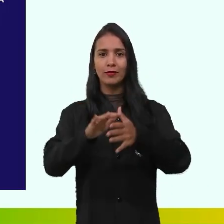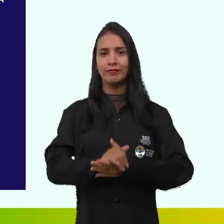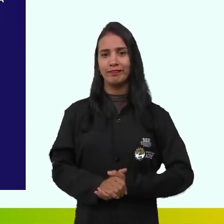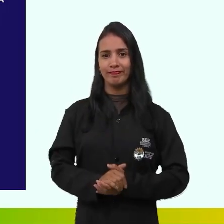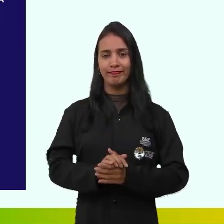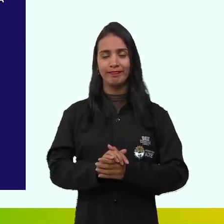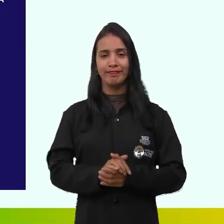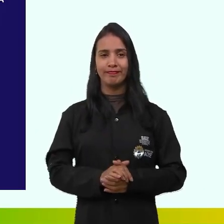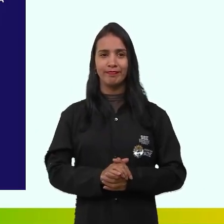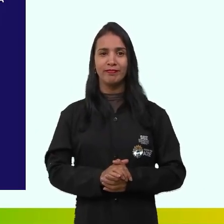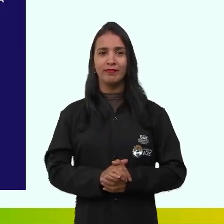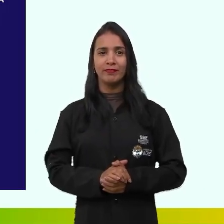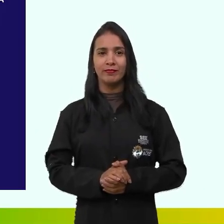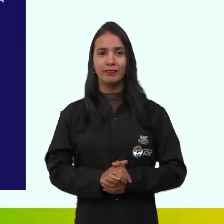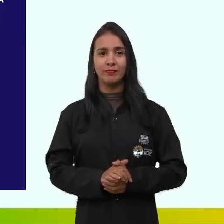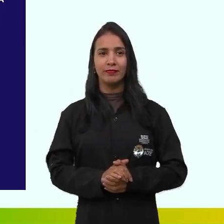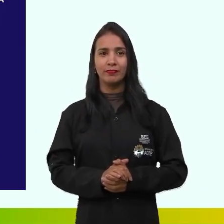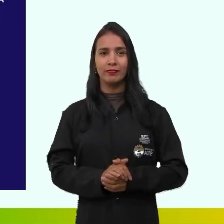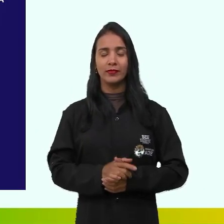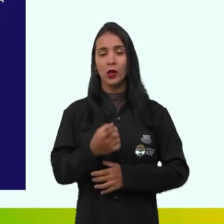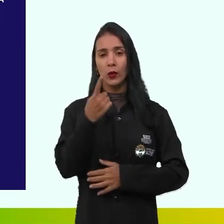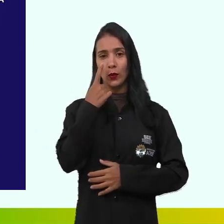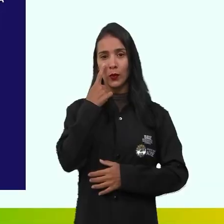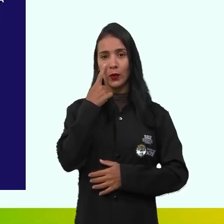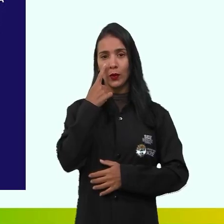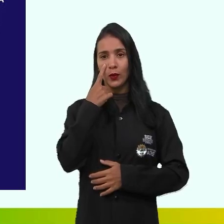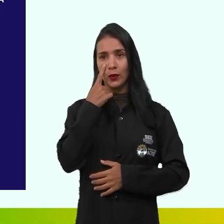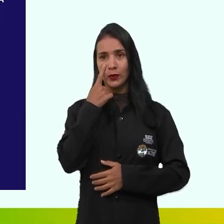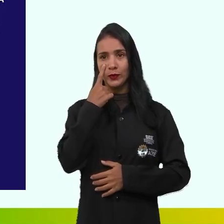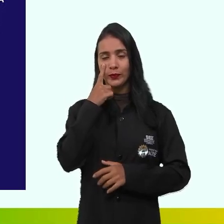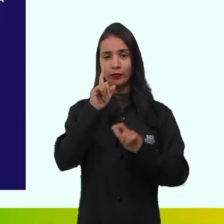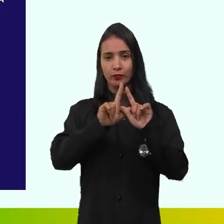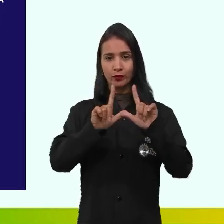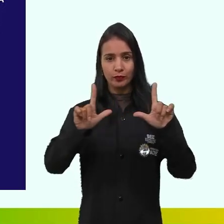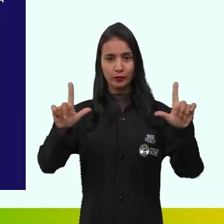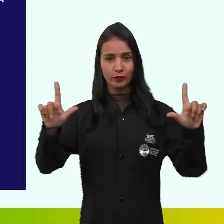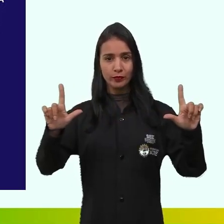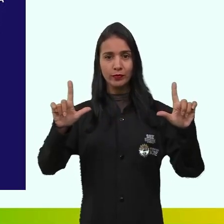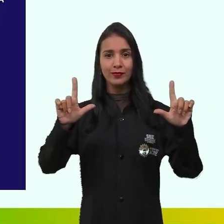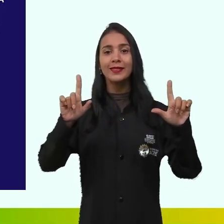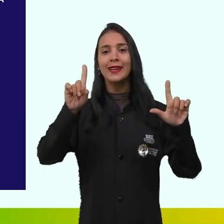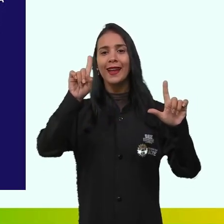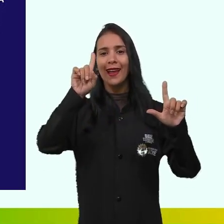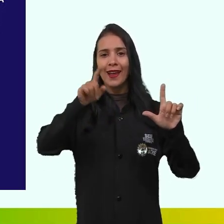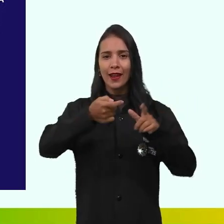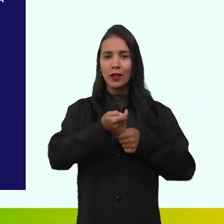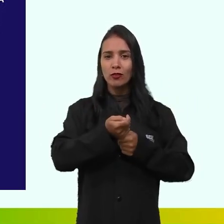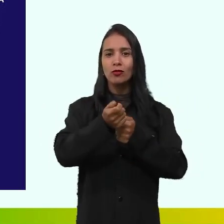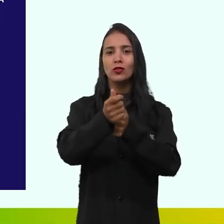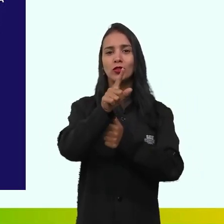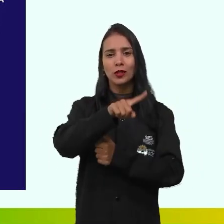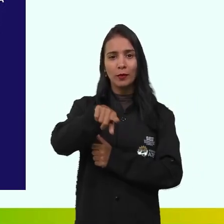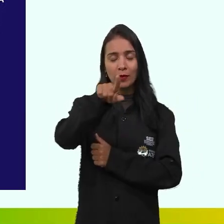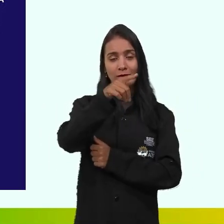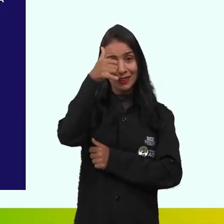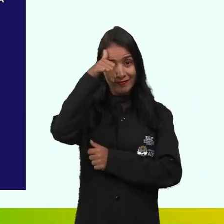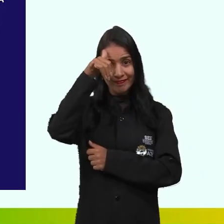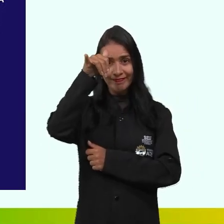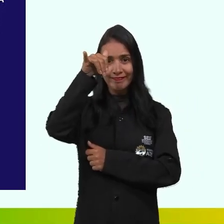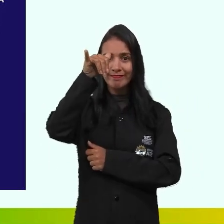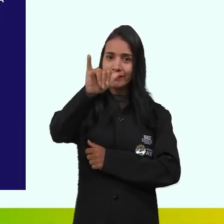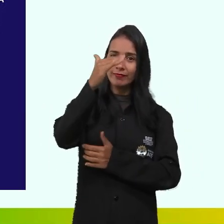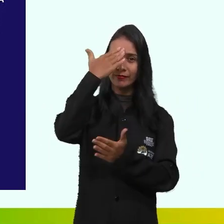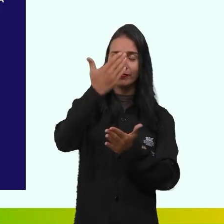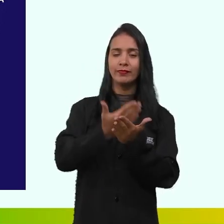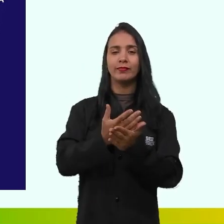tá, pessoal? Então, aqui eu trouxe para vocês algumas dicas para não cair em fake news. Então, aqui a